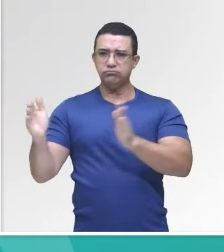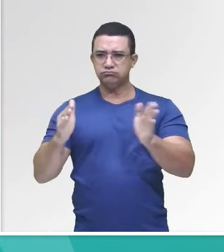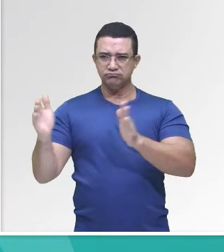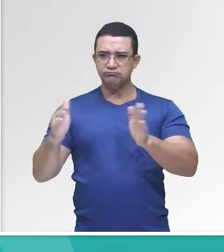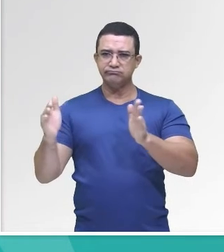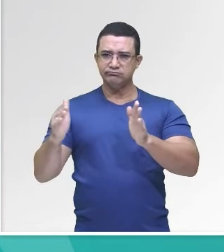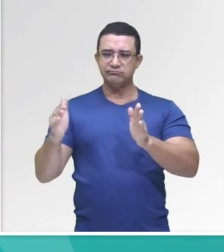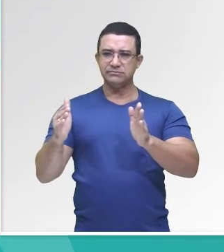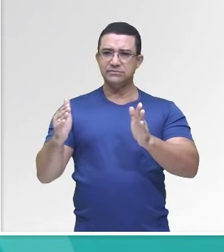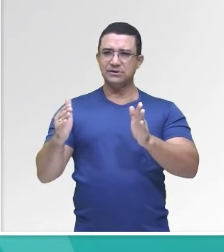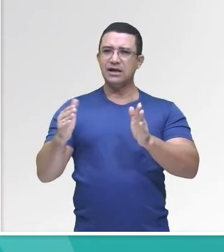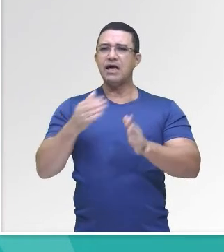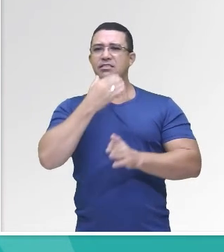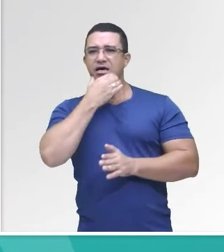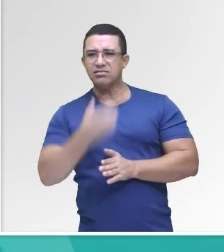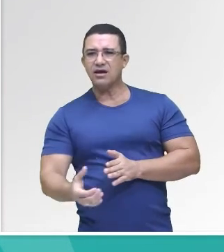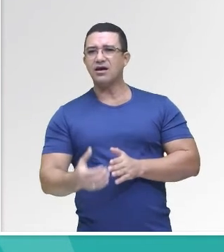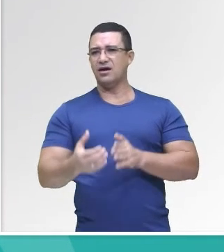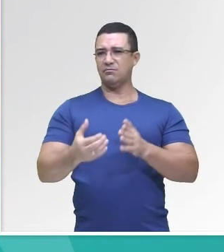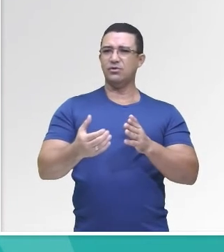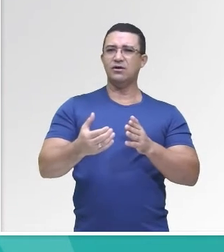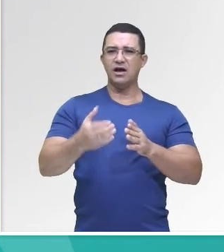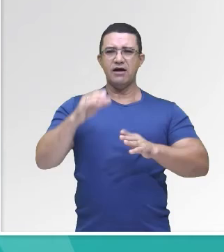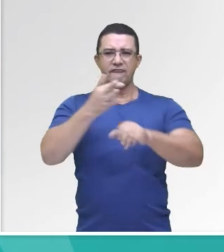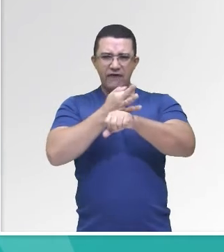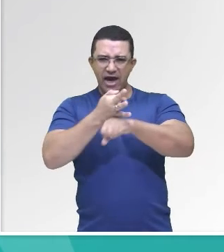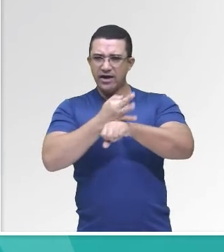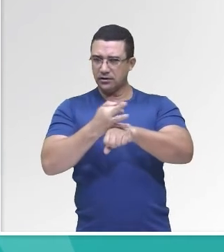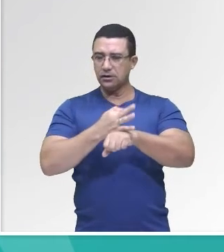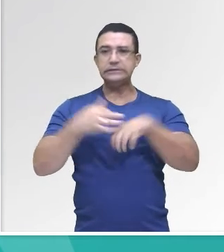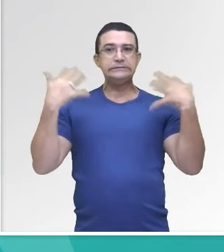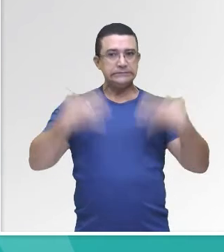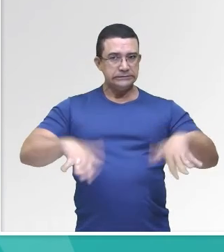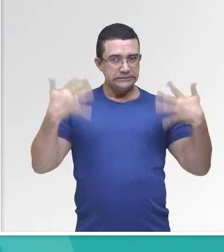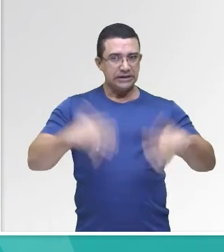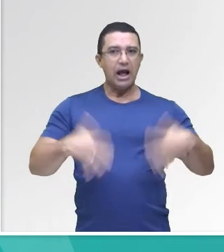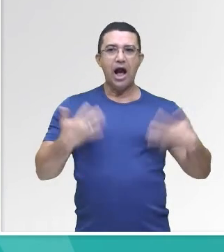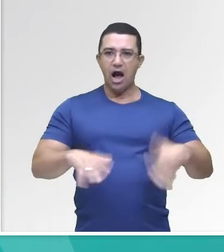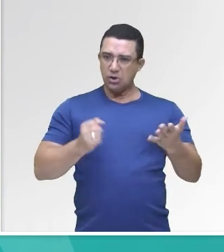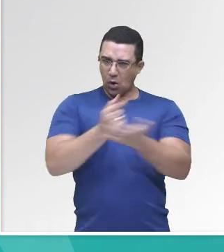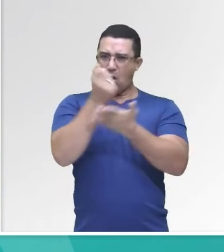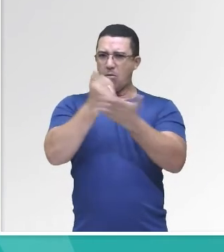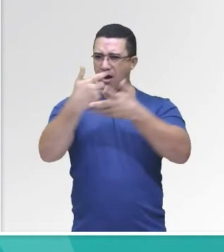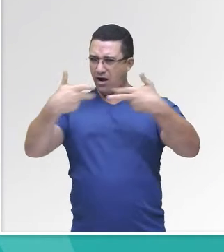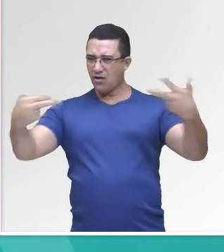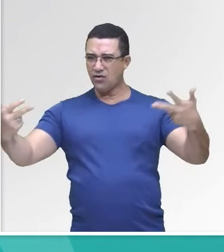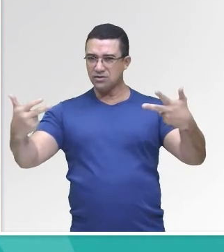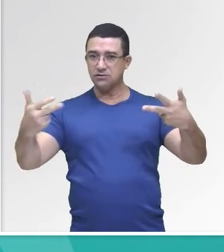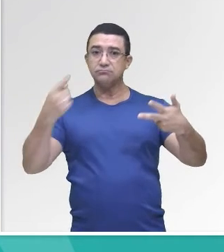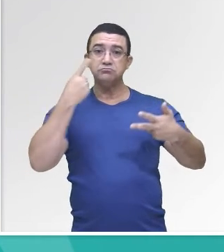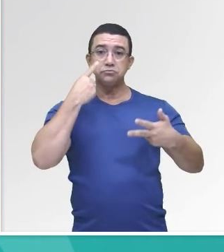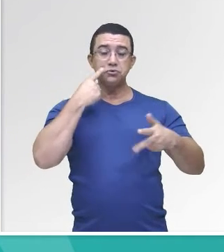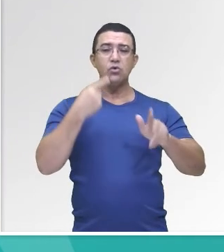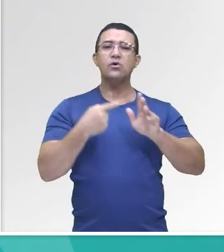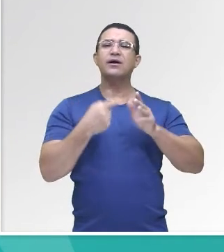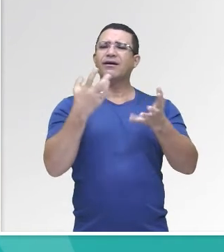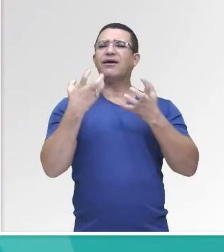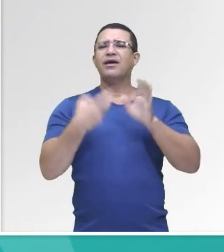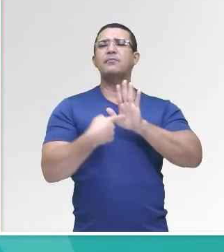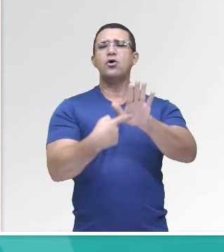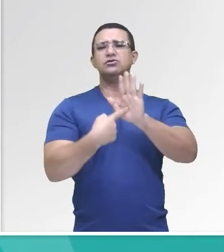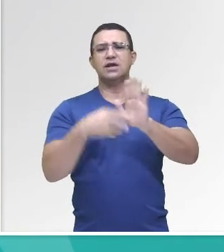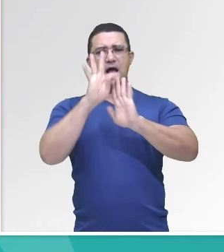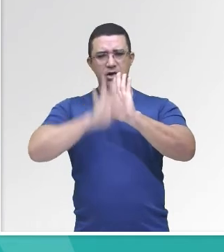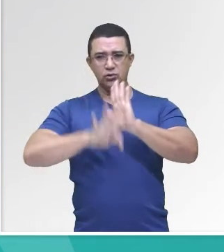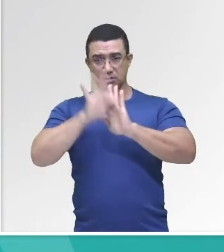demanda. Então, ele joga uma situação, né, que muitas pessoas passam, que é o quê?